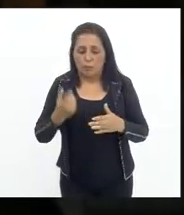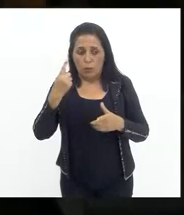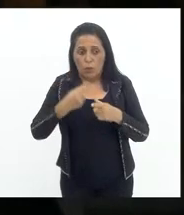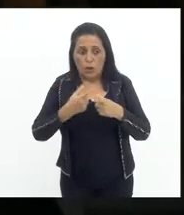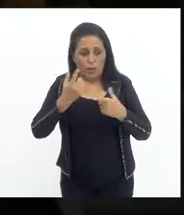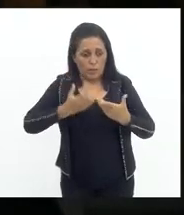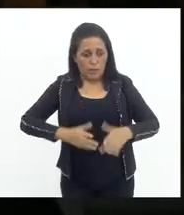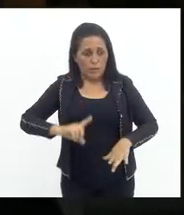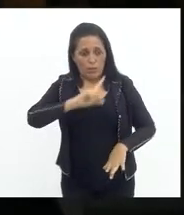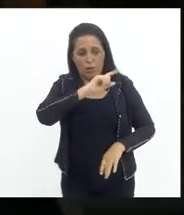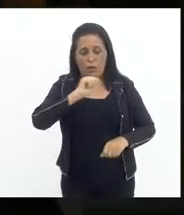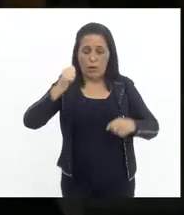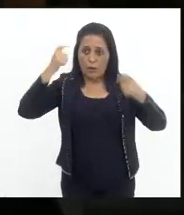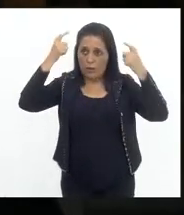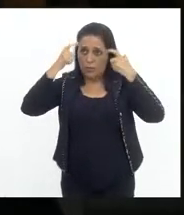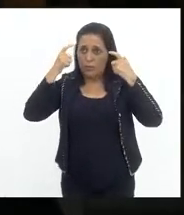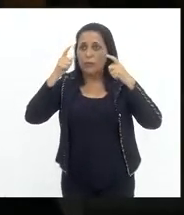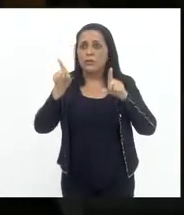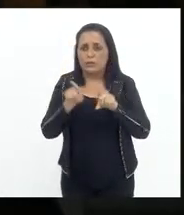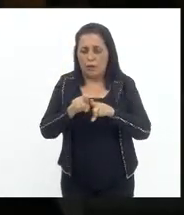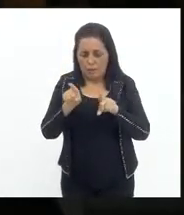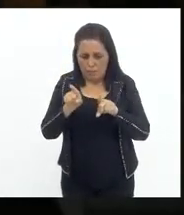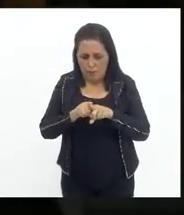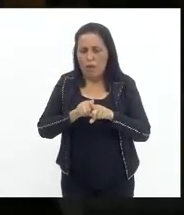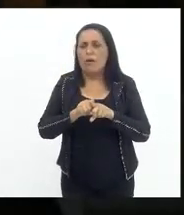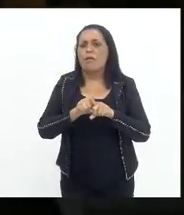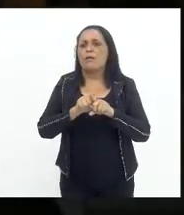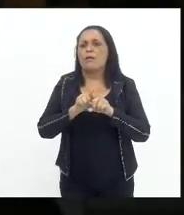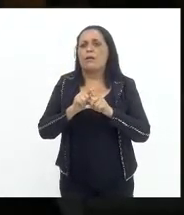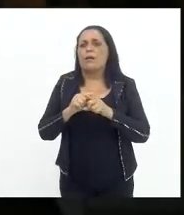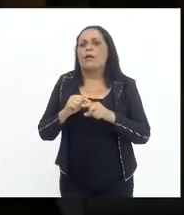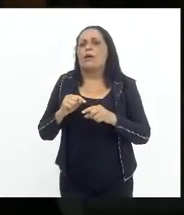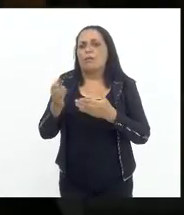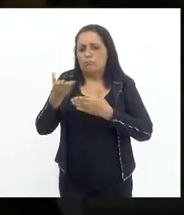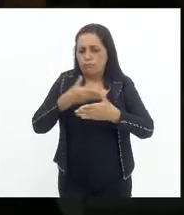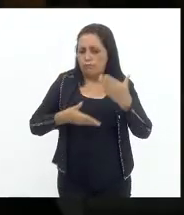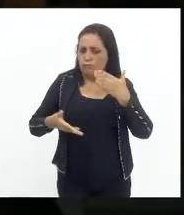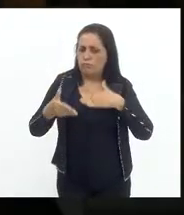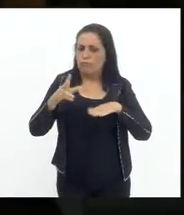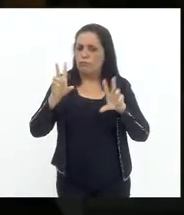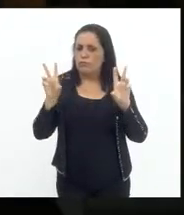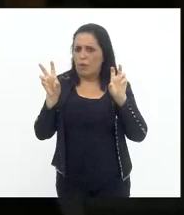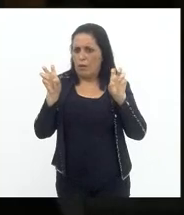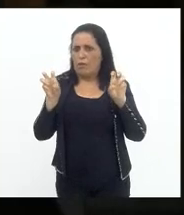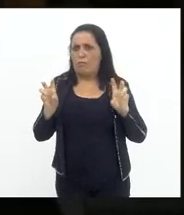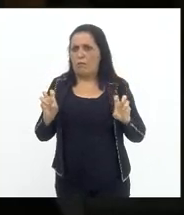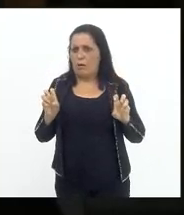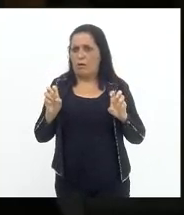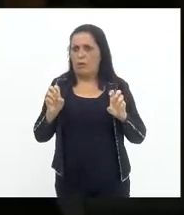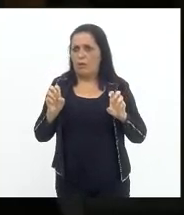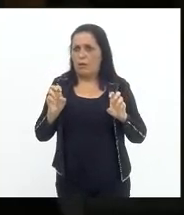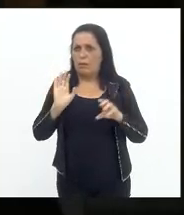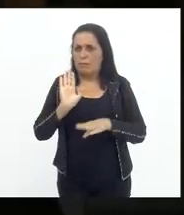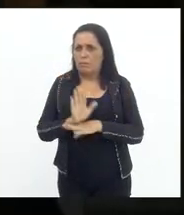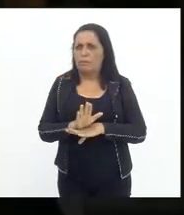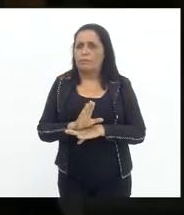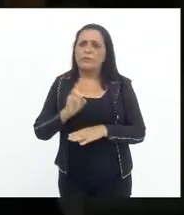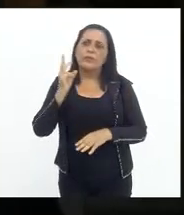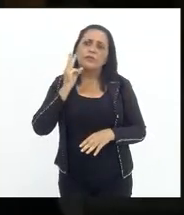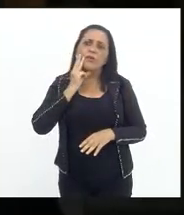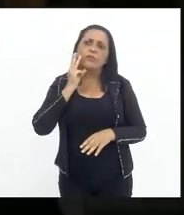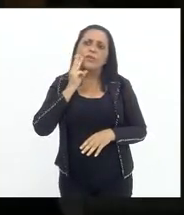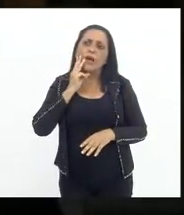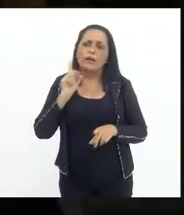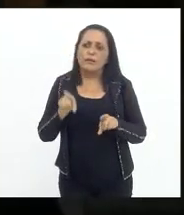Reis, abraçou esse tema. Deputado Valdeque Carneiro, por